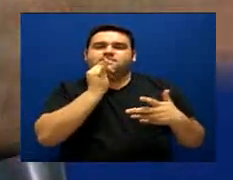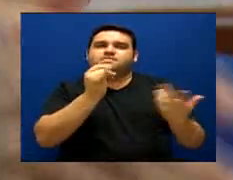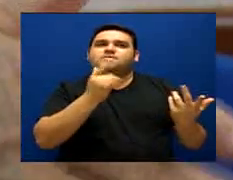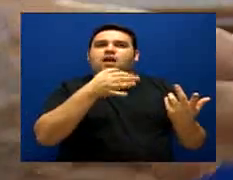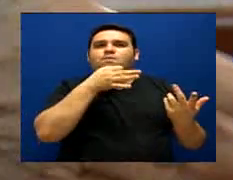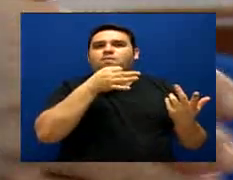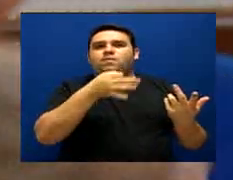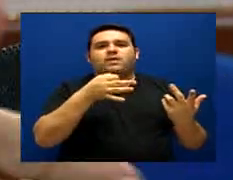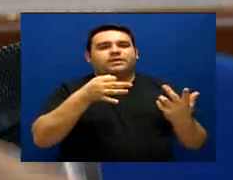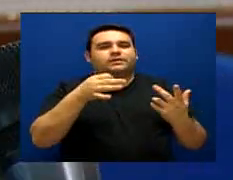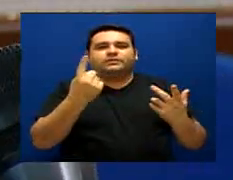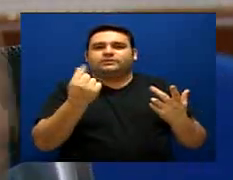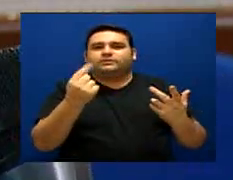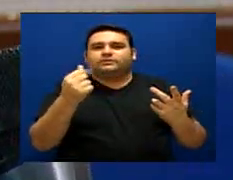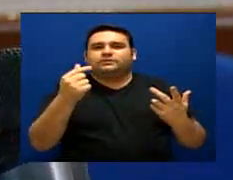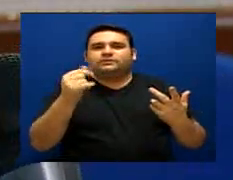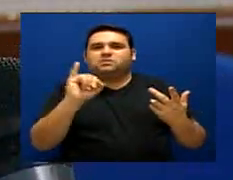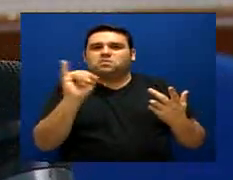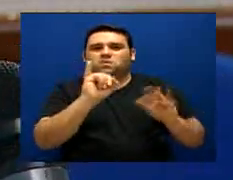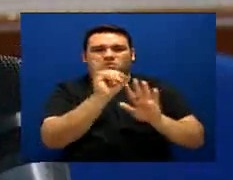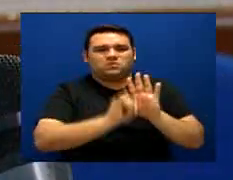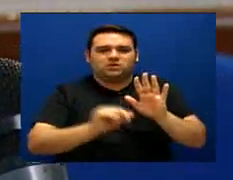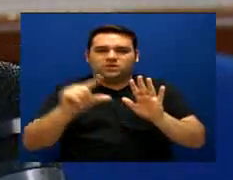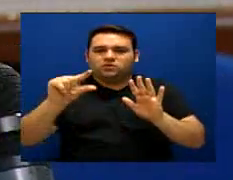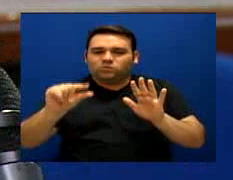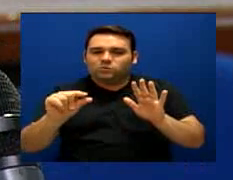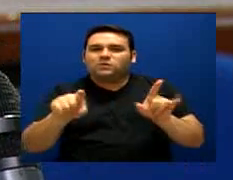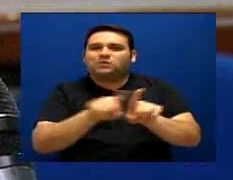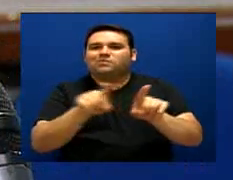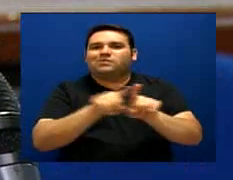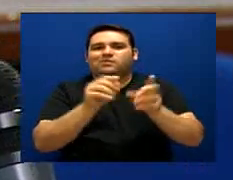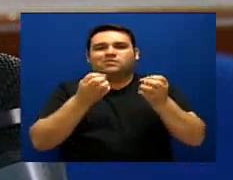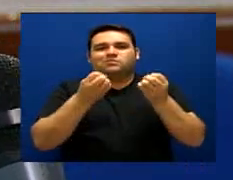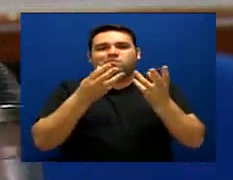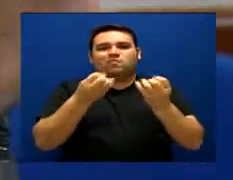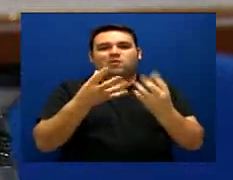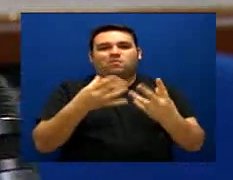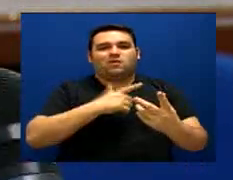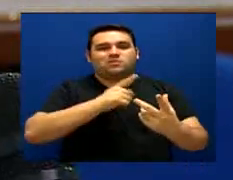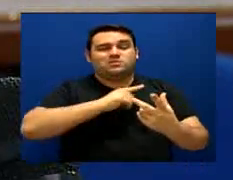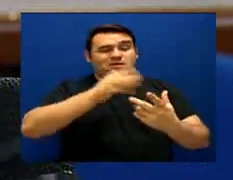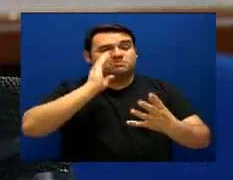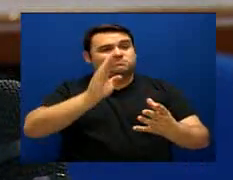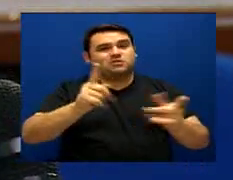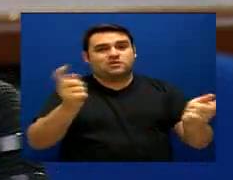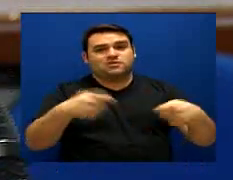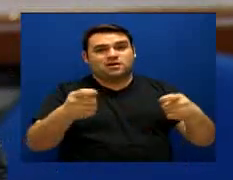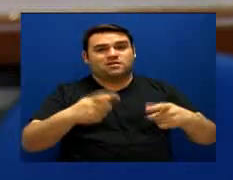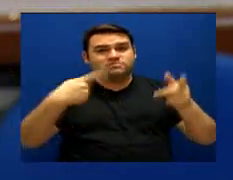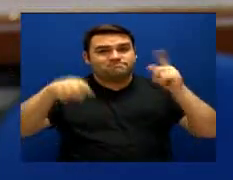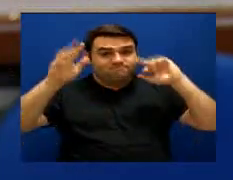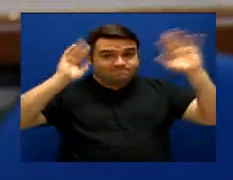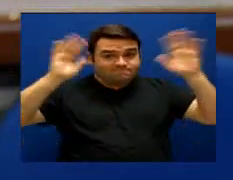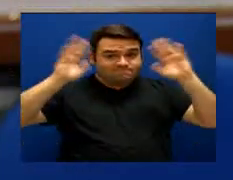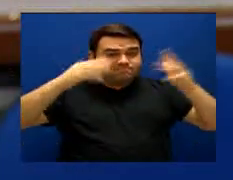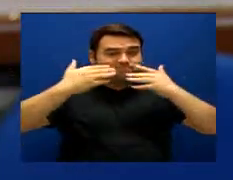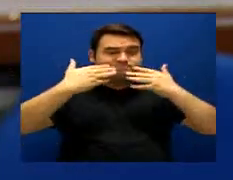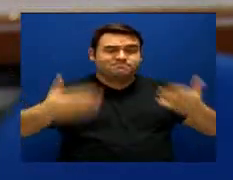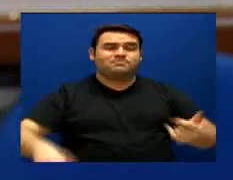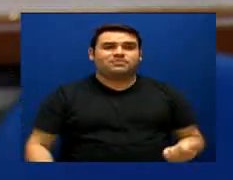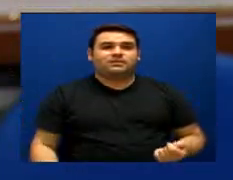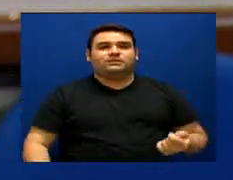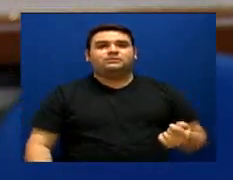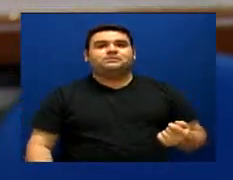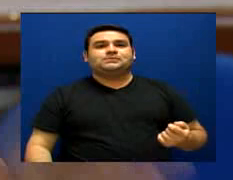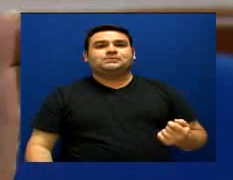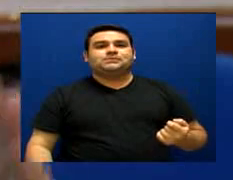uma proposta de redução de impostos, também essa é um caminho a se pensar e a se explorar,